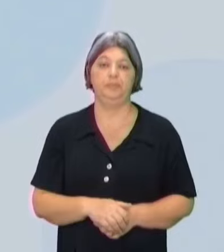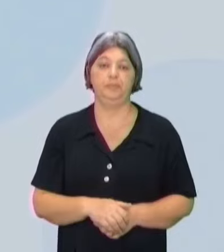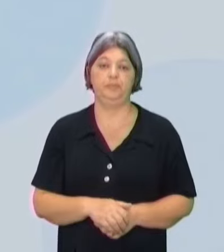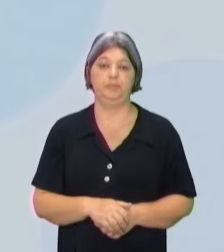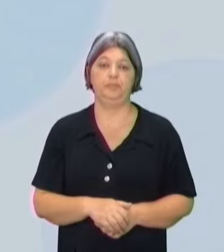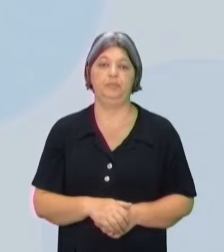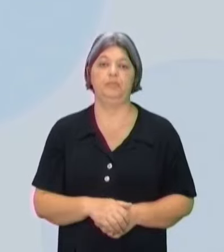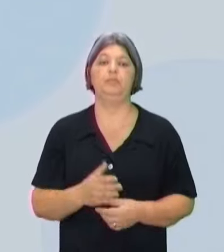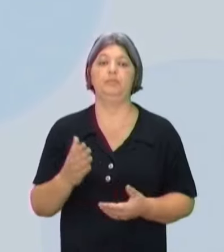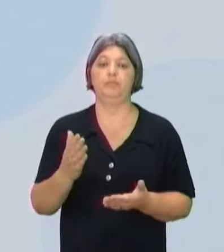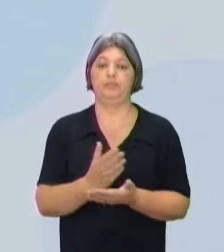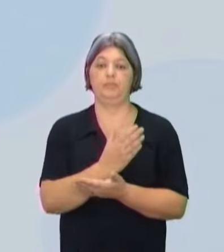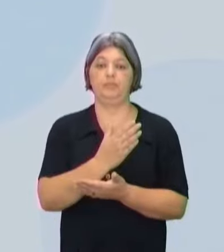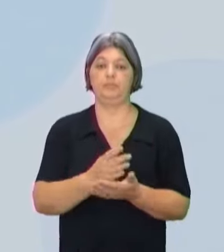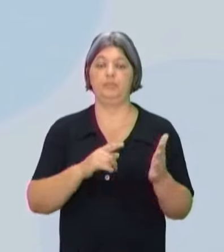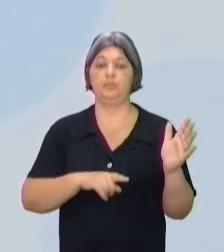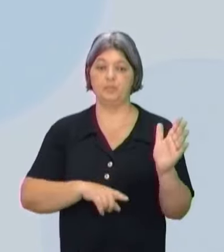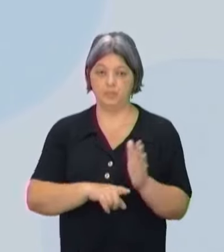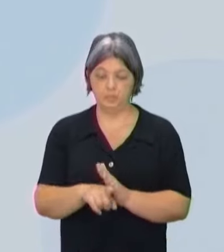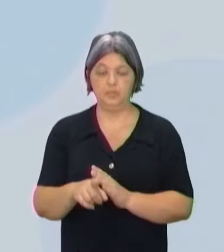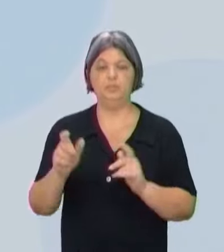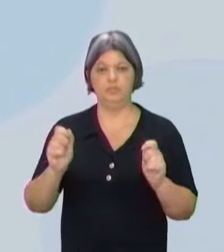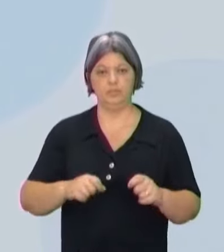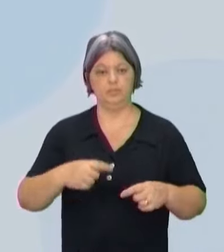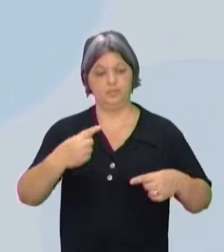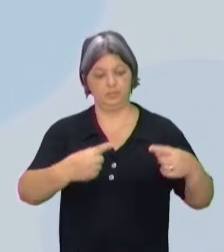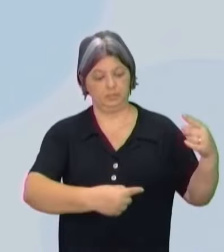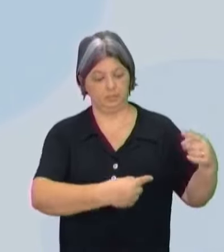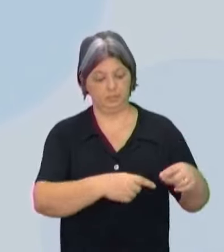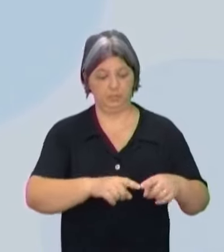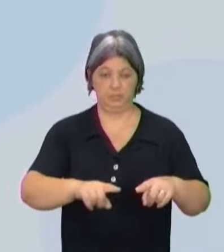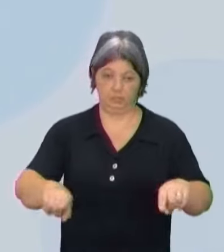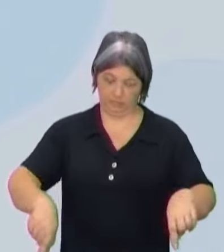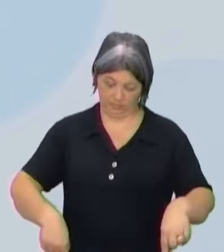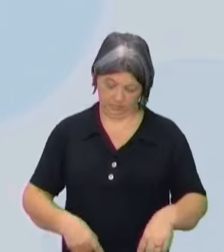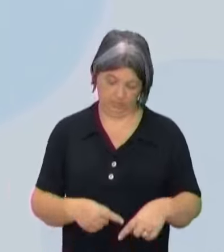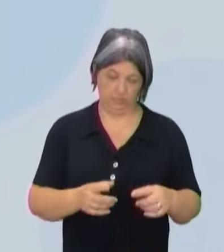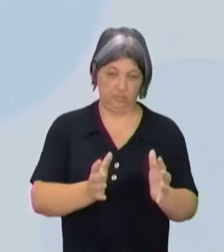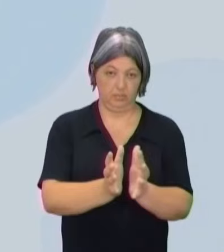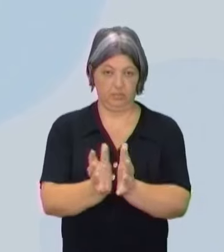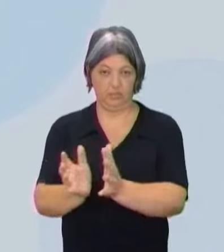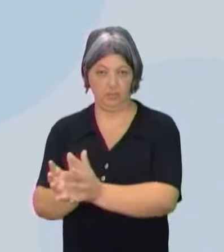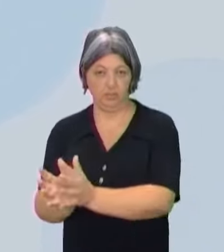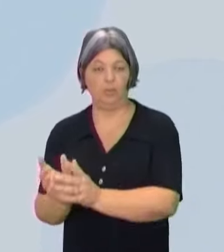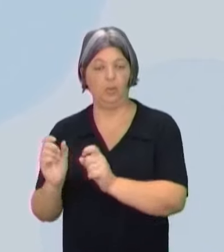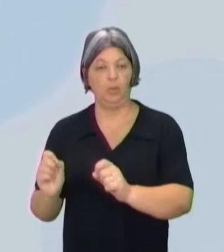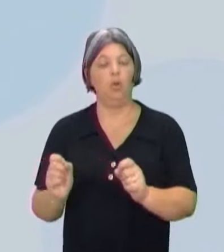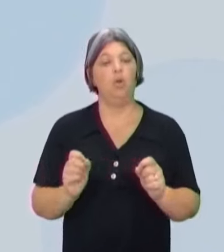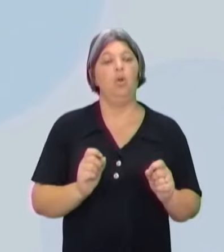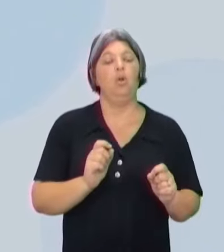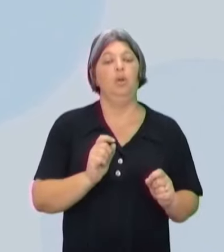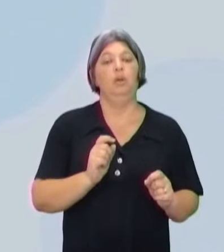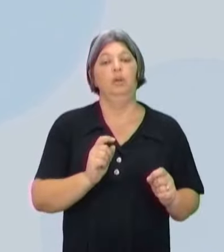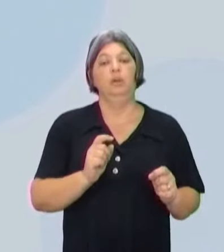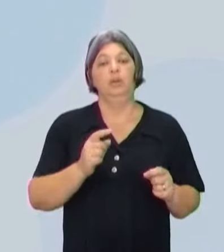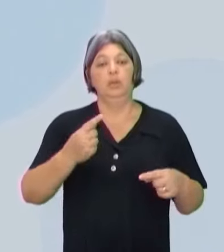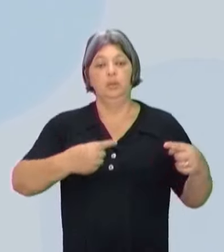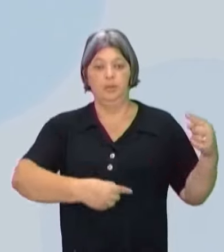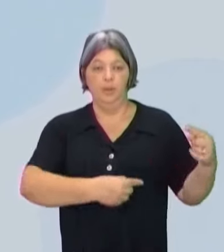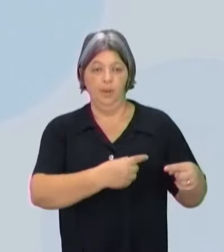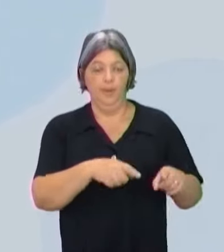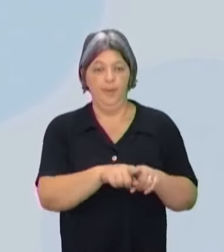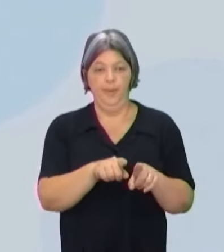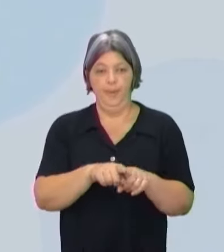São algumas questões que vocês podem discutir aí na sala, entre os pares, vocês podem montar grupinhos, discutir com o